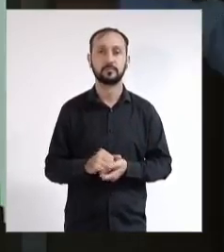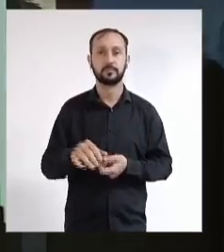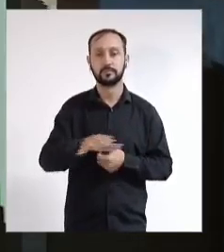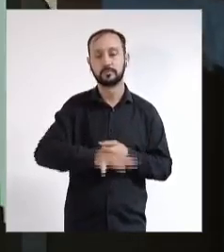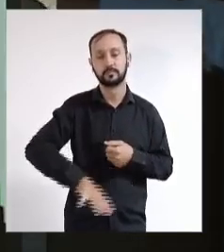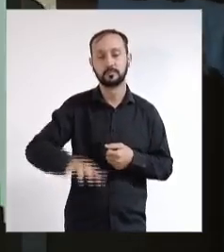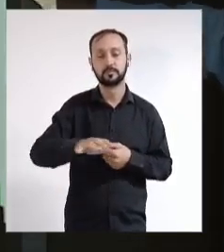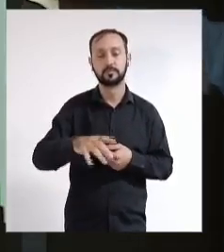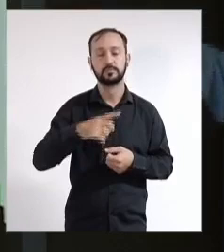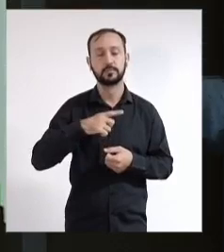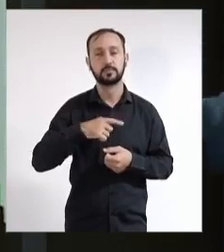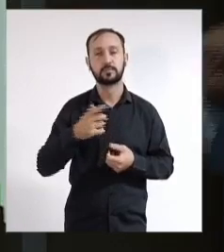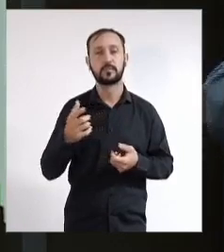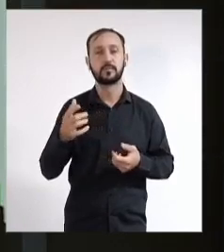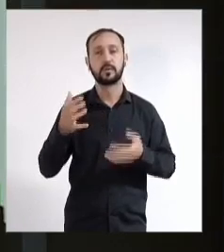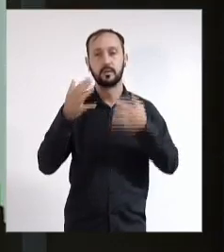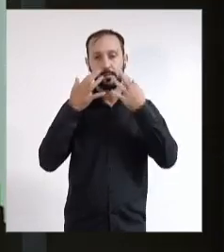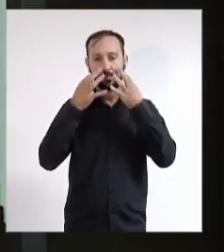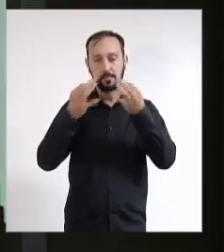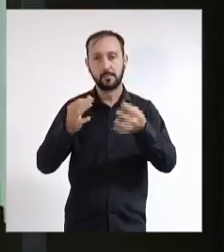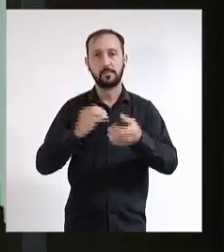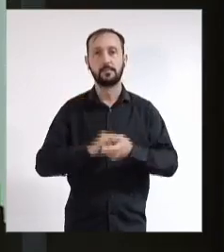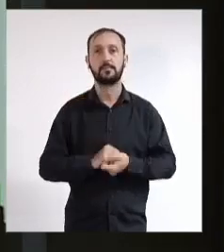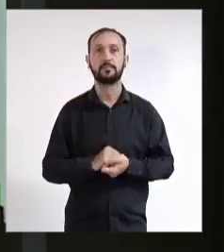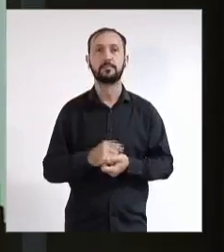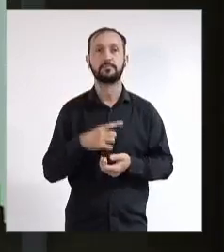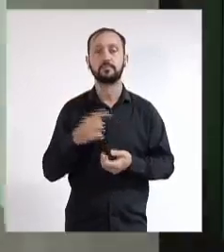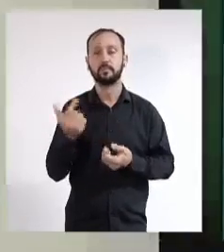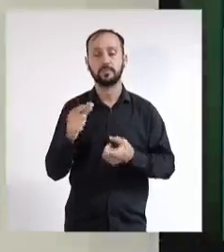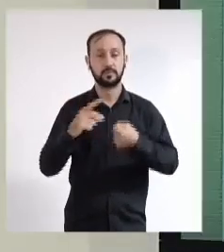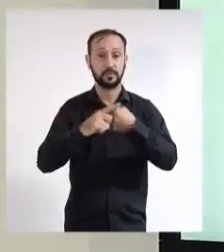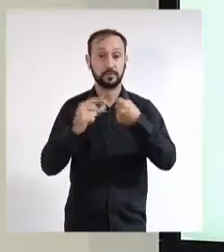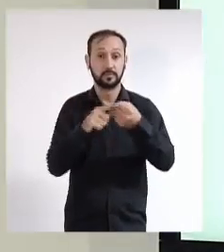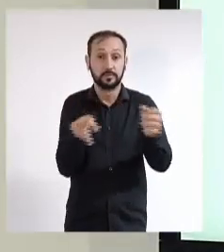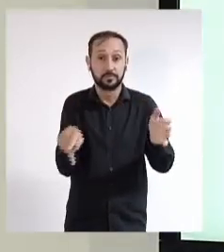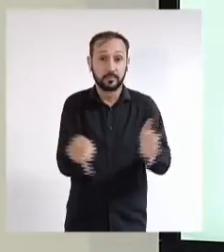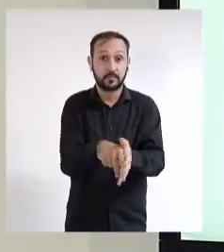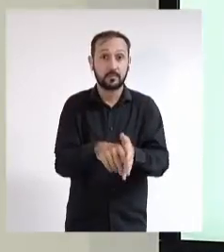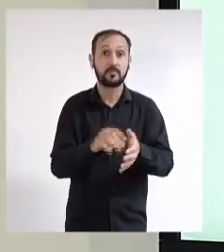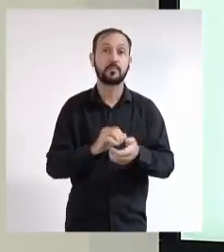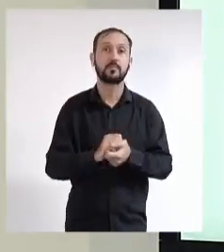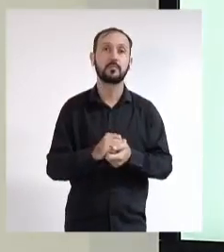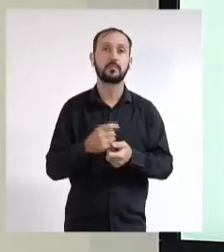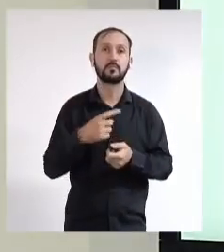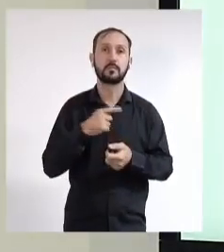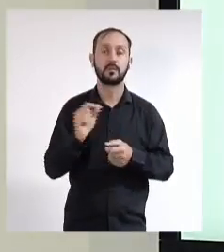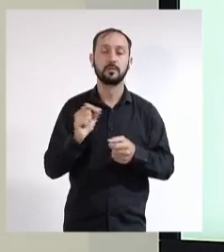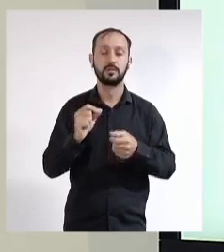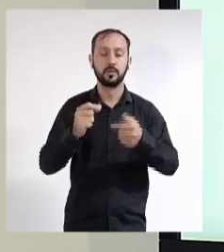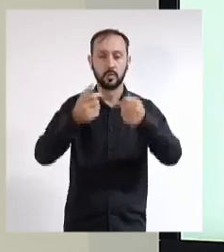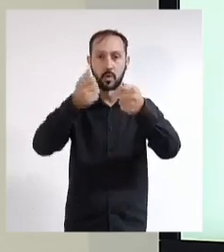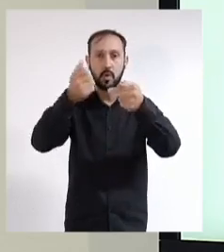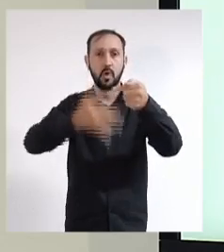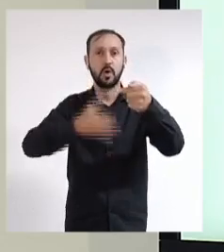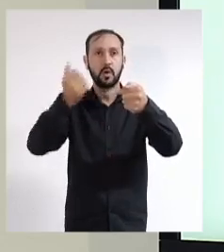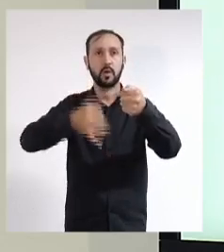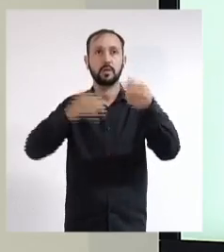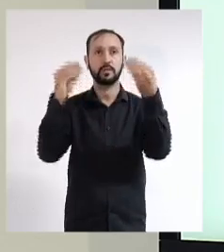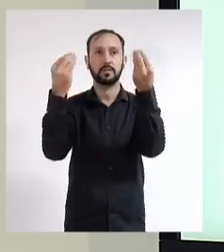amortecimento te chama a atenção apesar de também não está em um artigo específico instalar na na parte de glossário como está